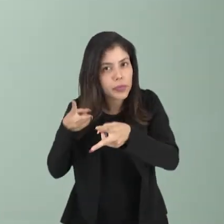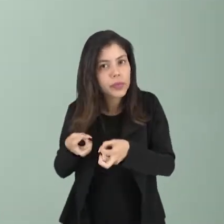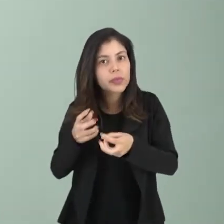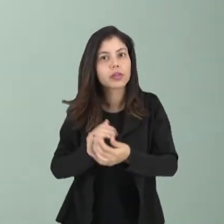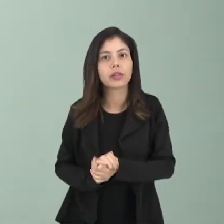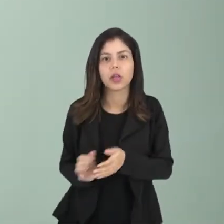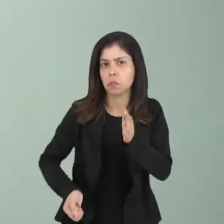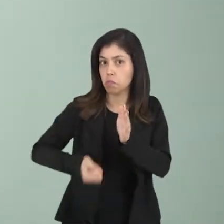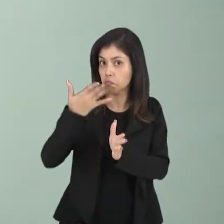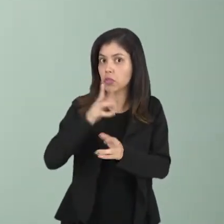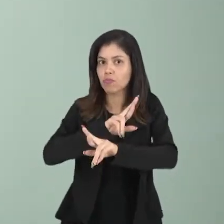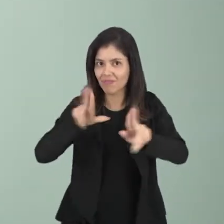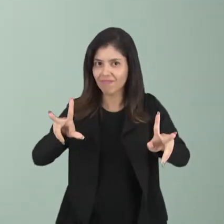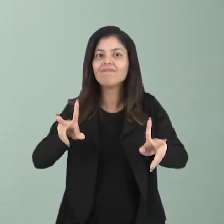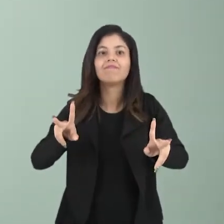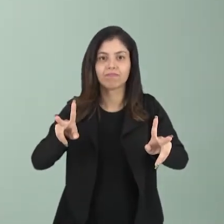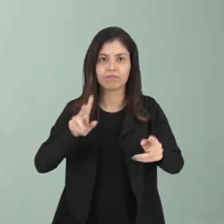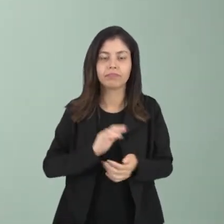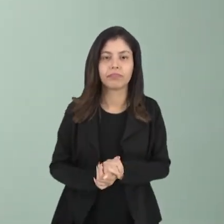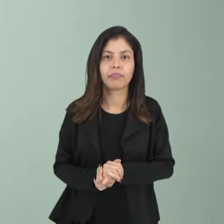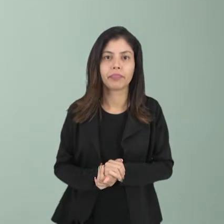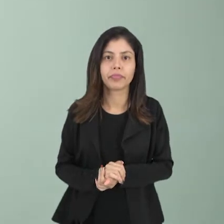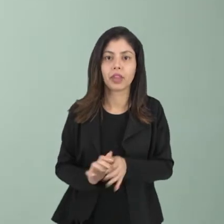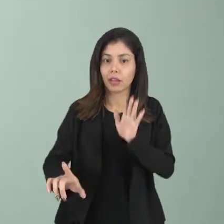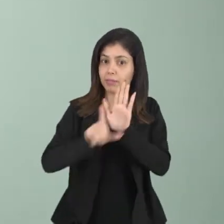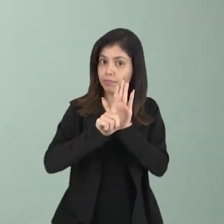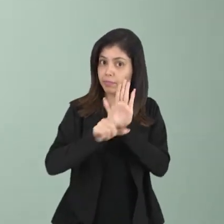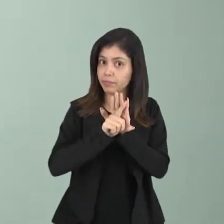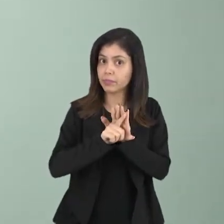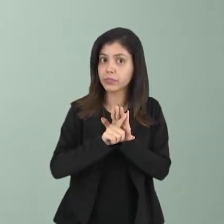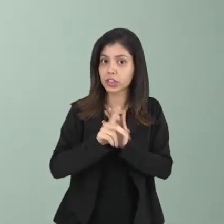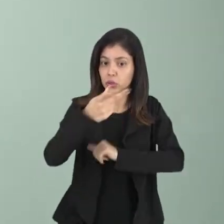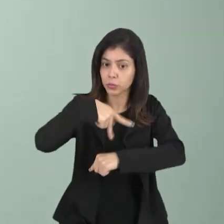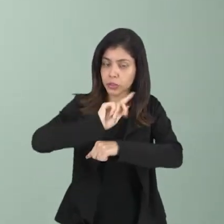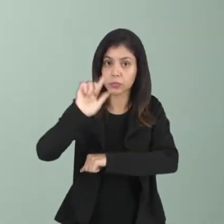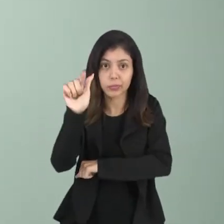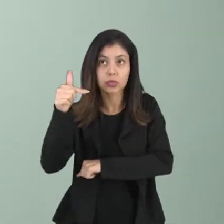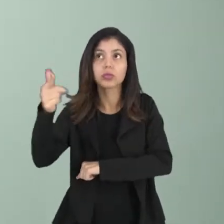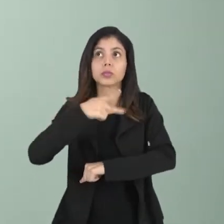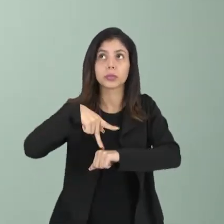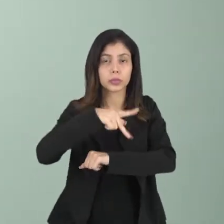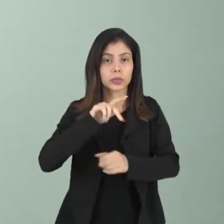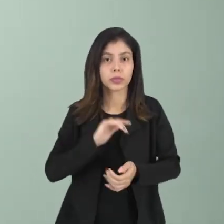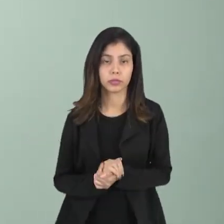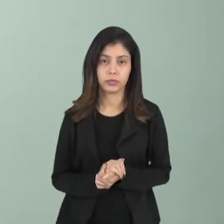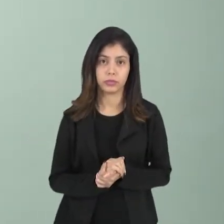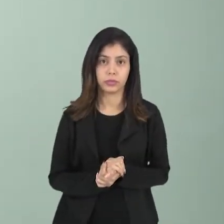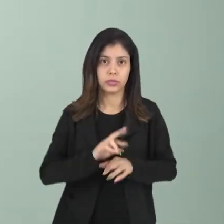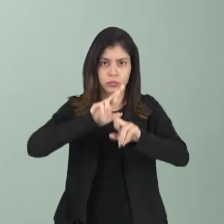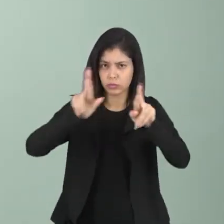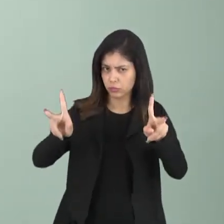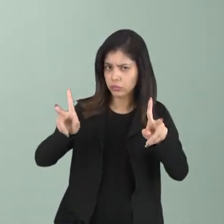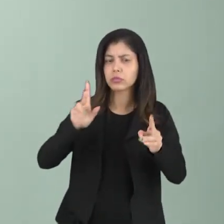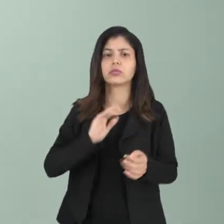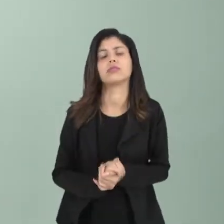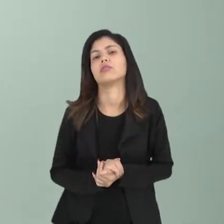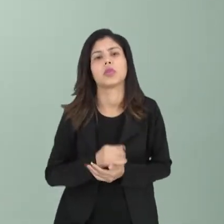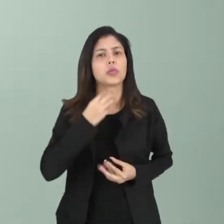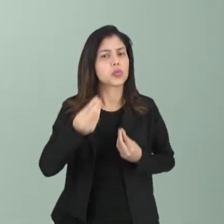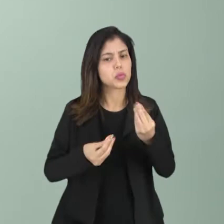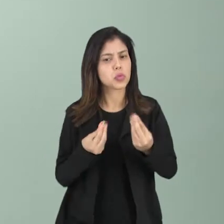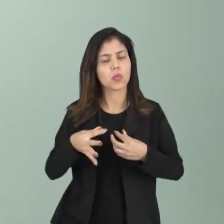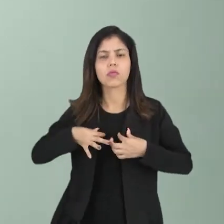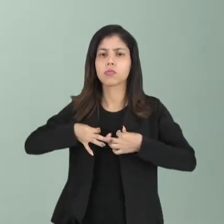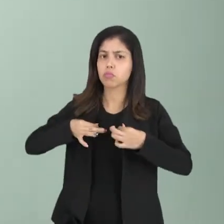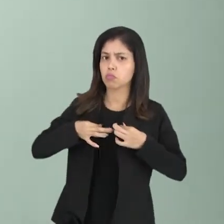há muitas diferenças. As leis de um país para o outro são leis diferentes. A maneira